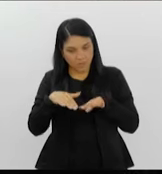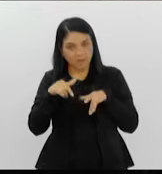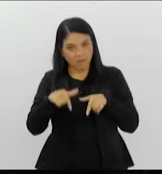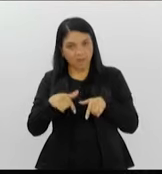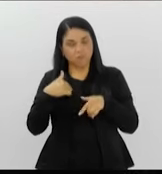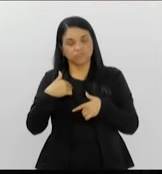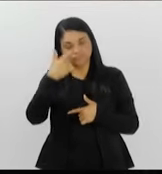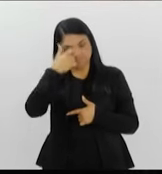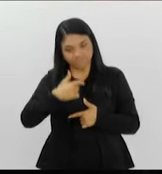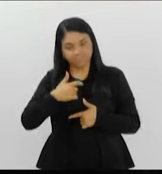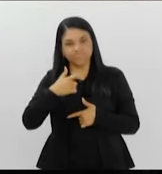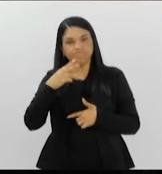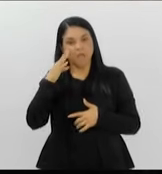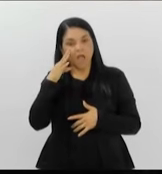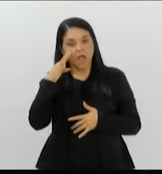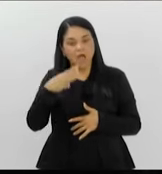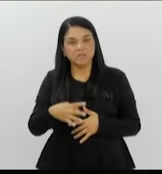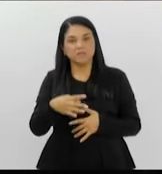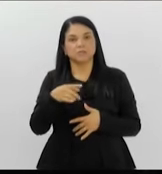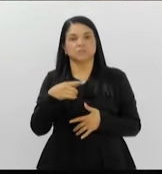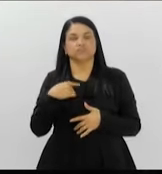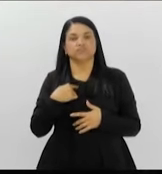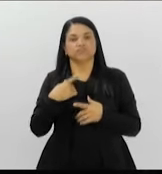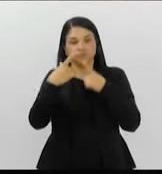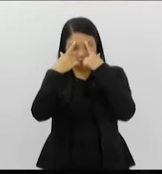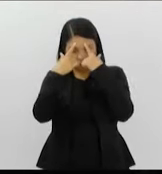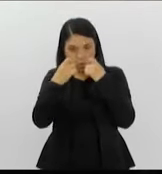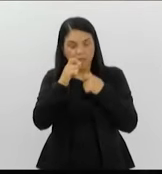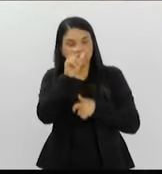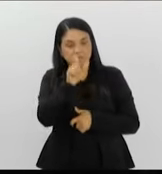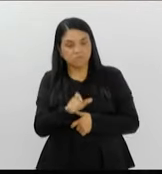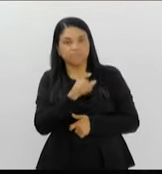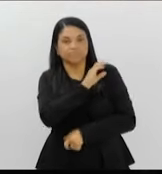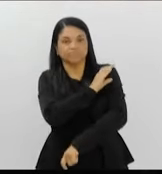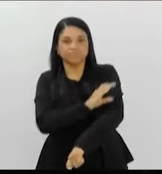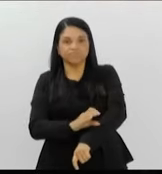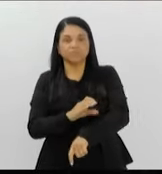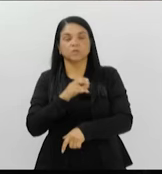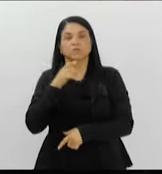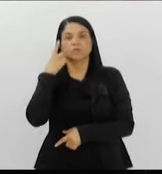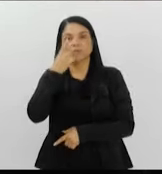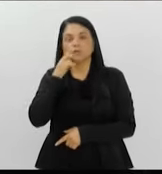truculento, reiteradamente violento, do deputado Rodrigo Amorim.